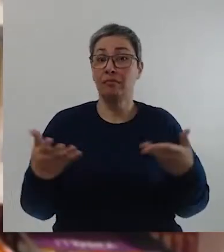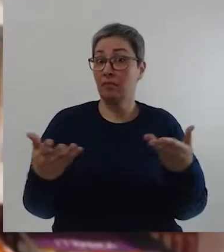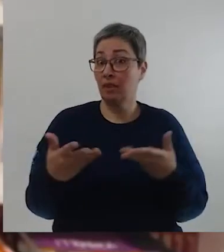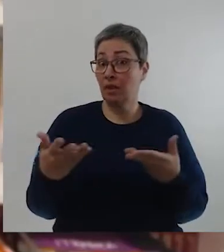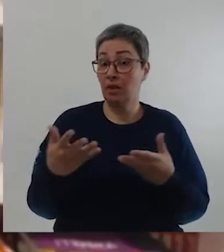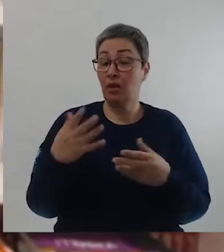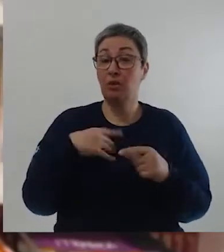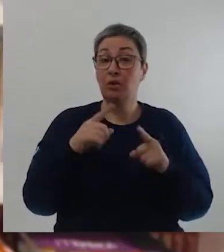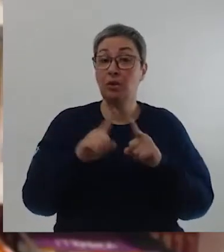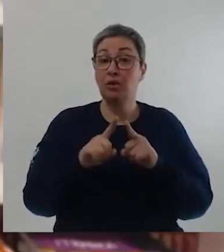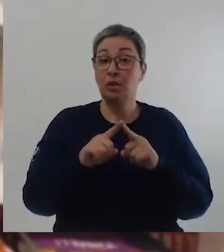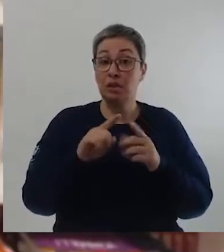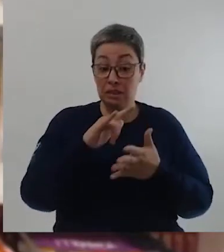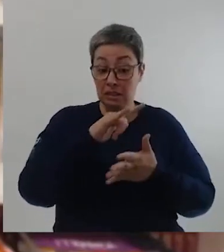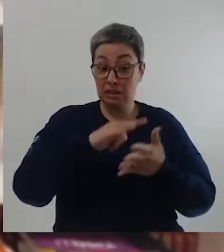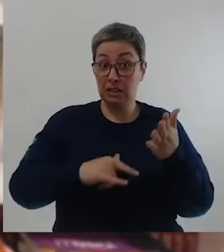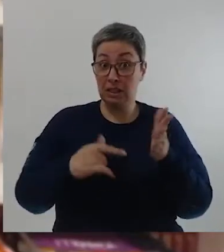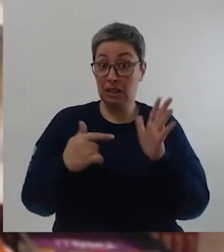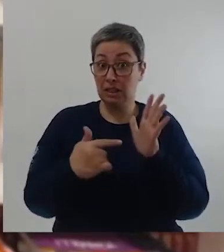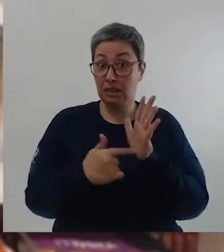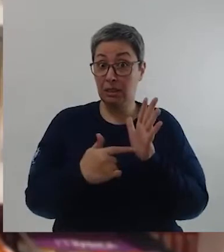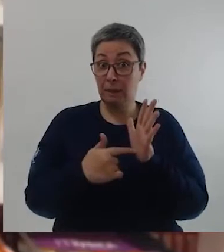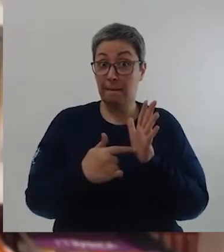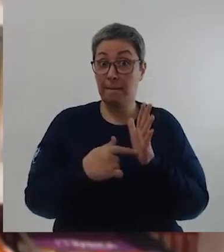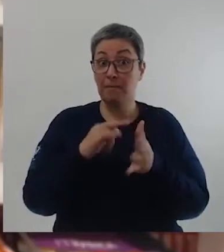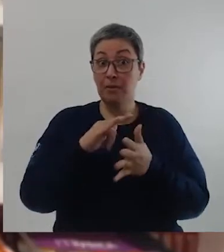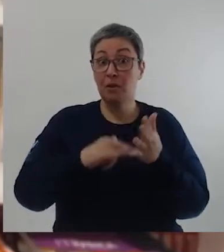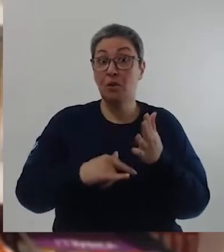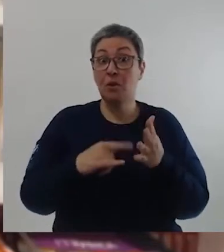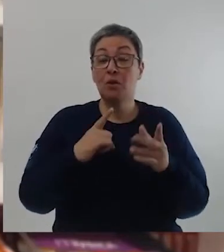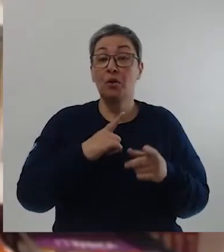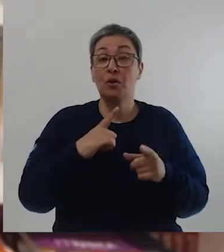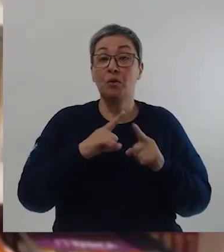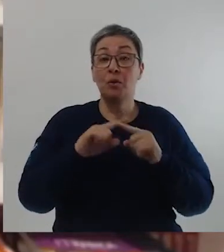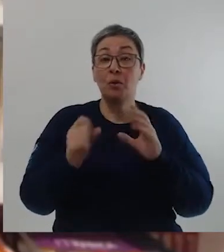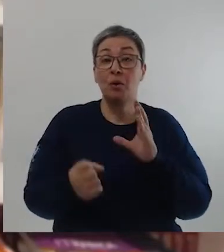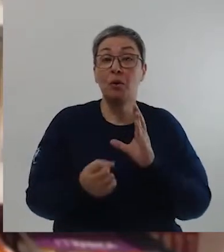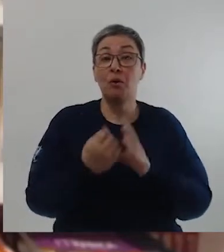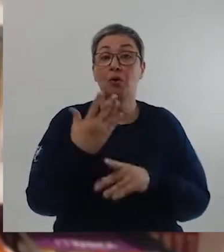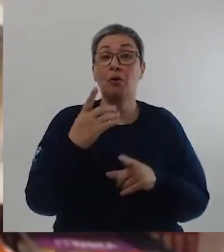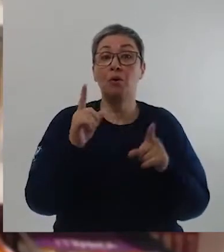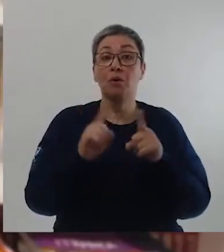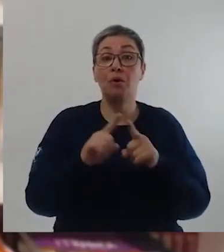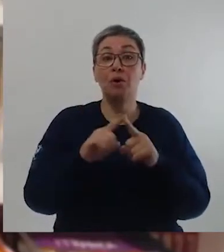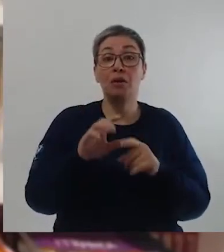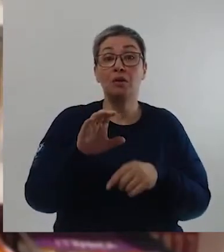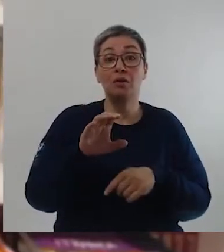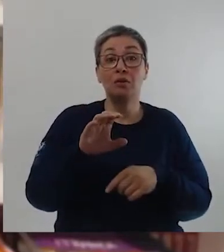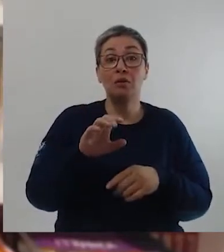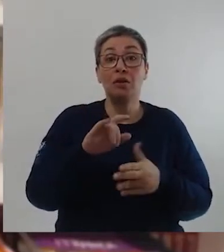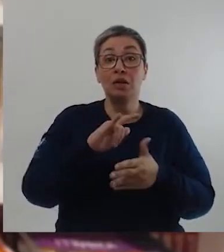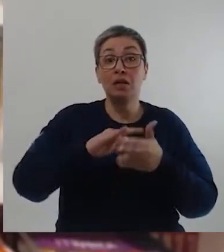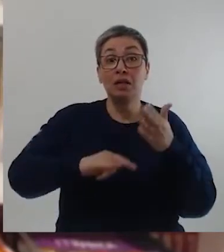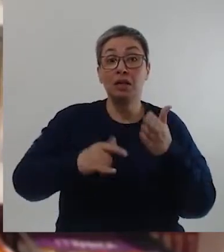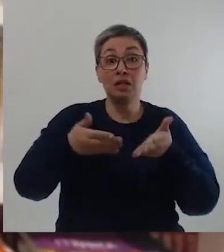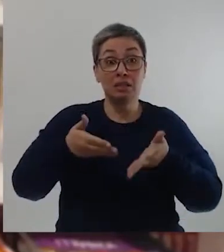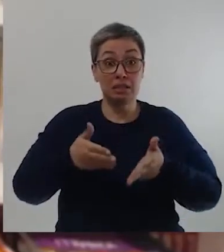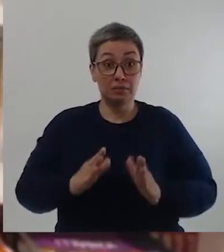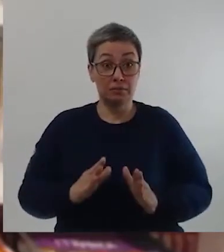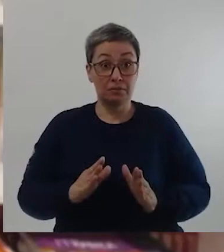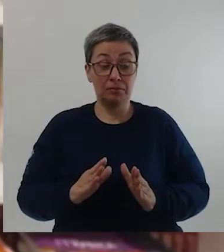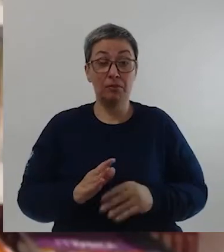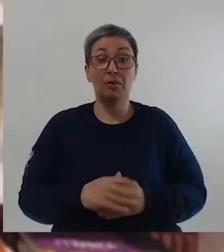agora desse registro desse documento surgiu a certidão